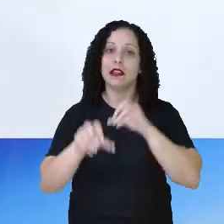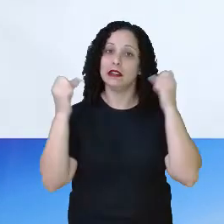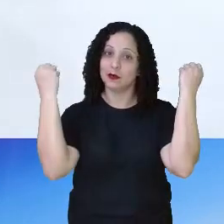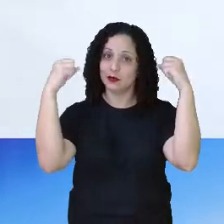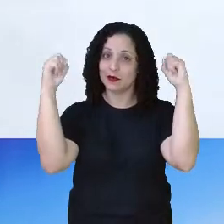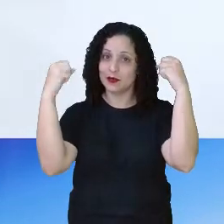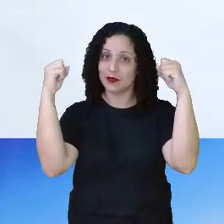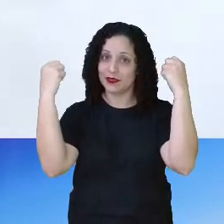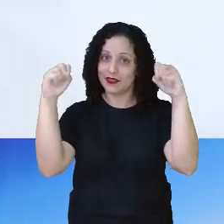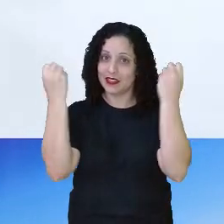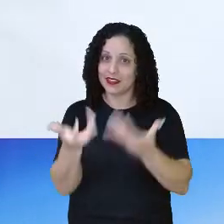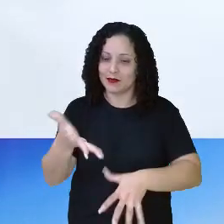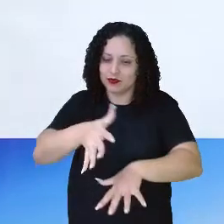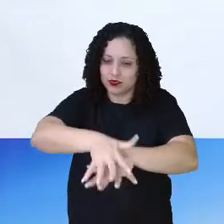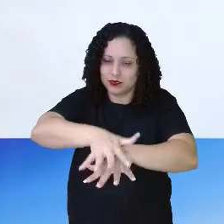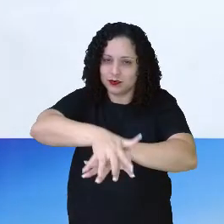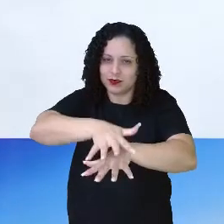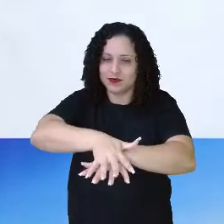física e inclusão.